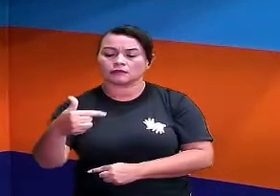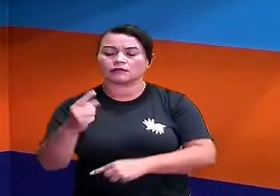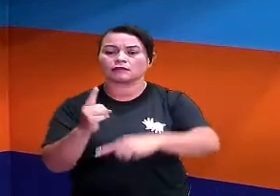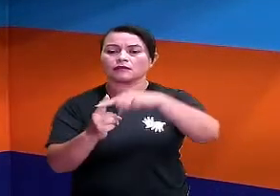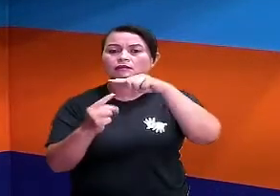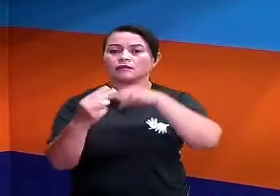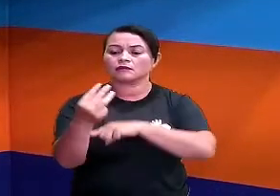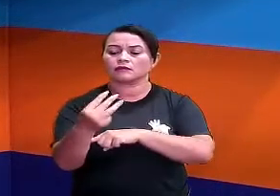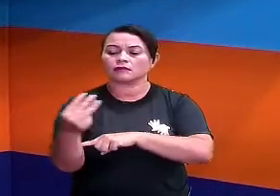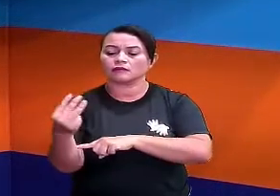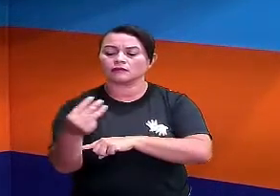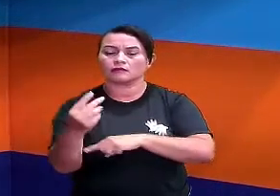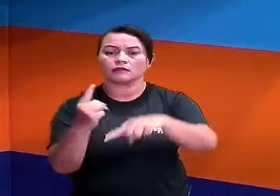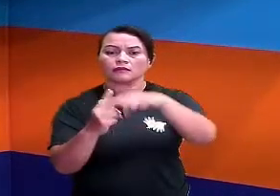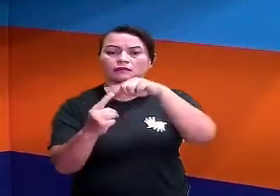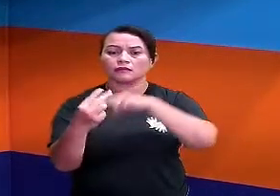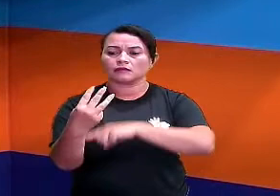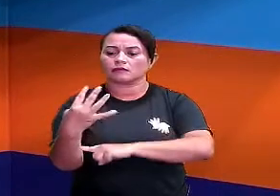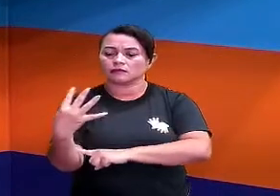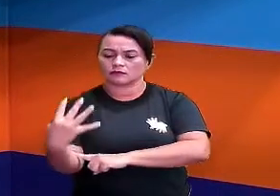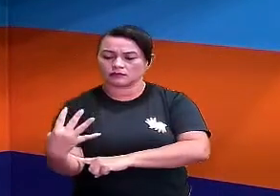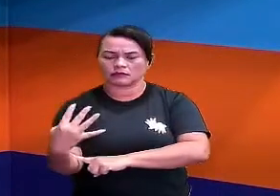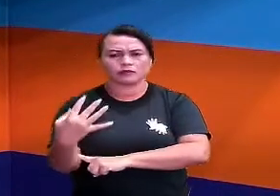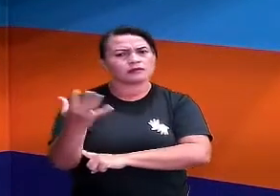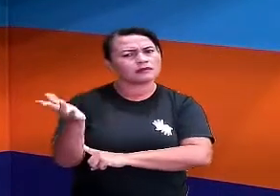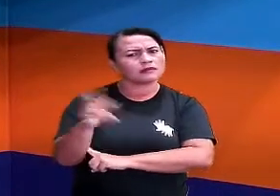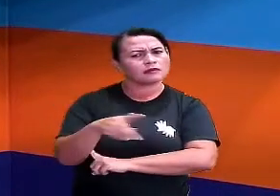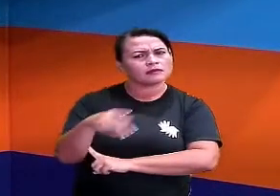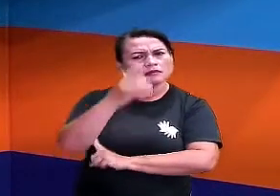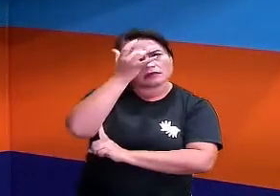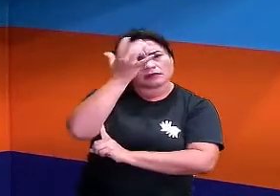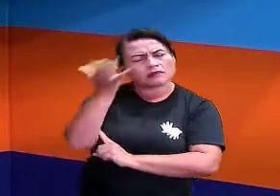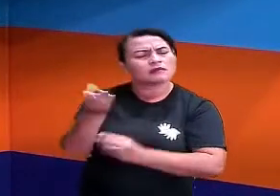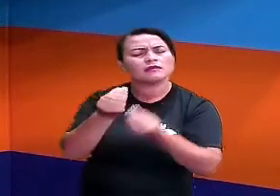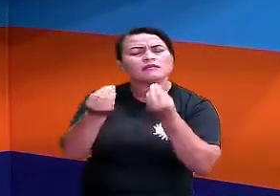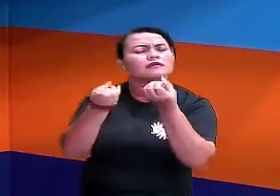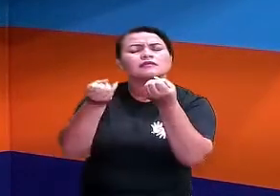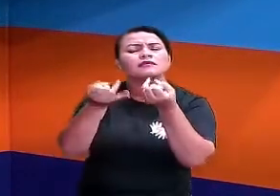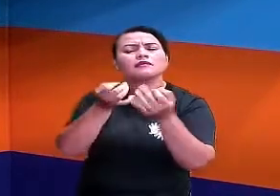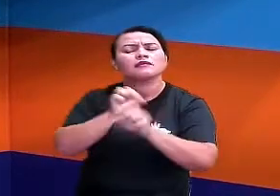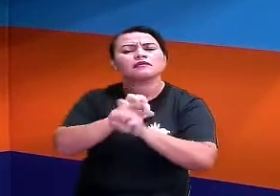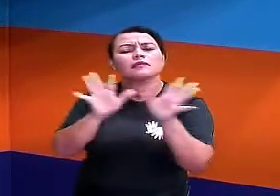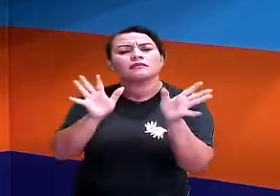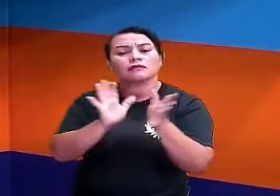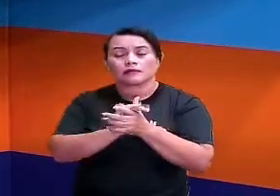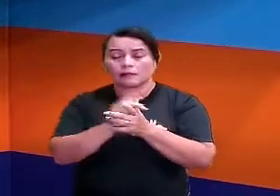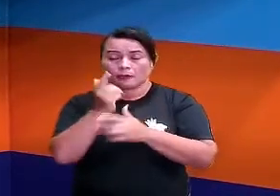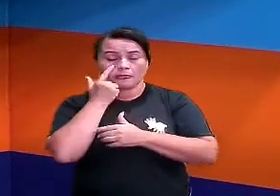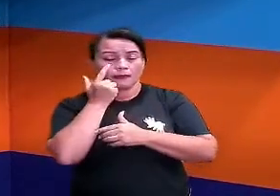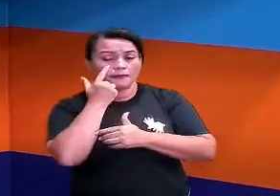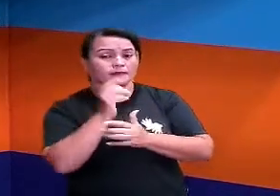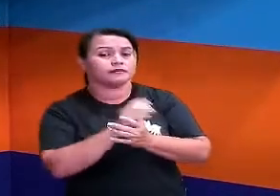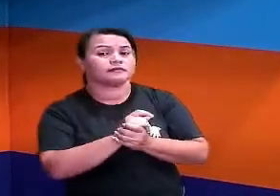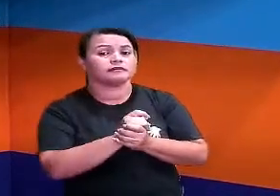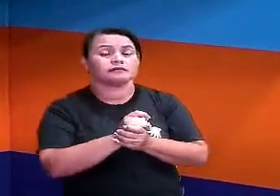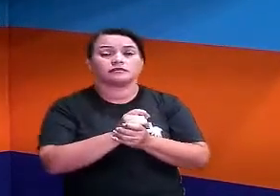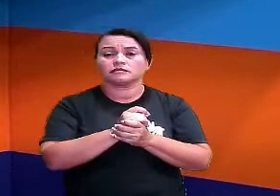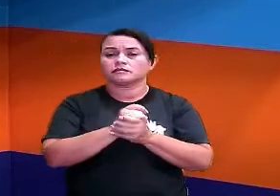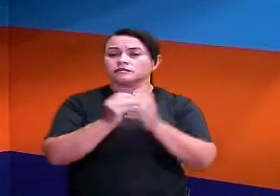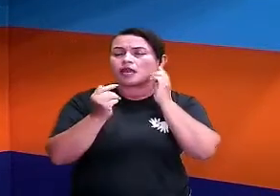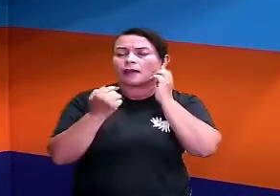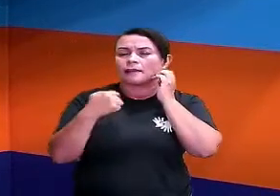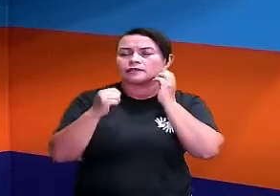mais 33, mais 34. Professora, facilita essa contagem para mim mentalmente? Vamos esquecer